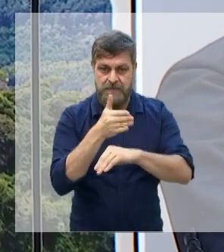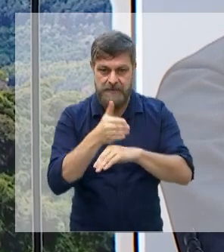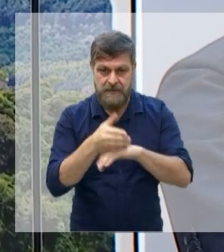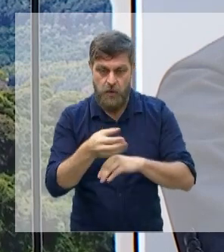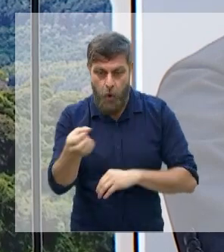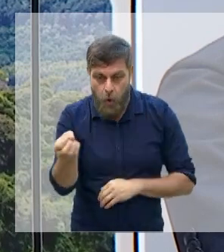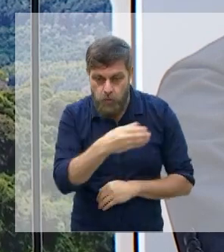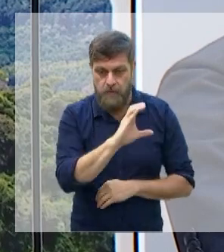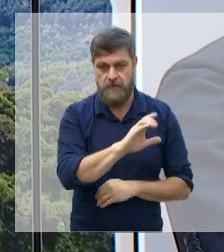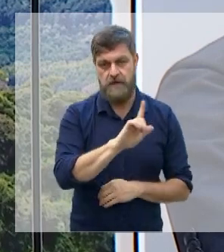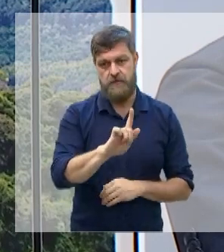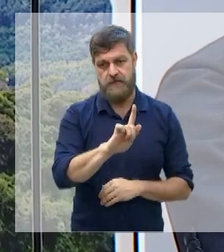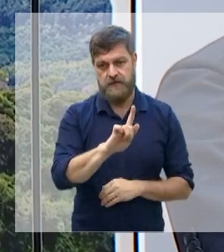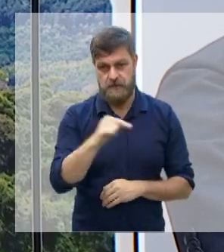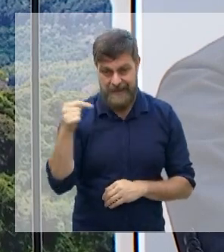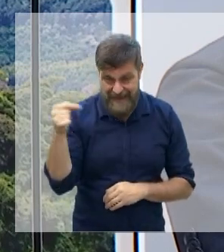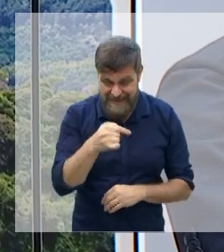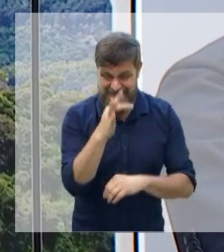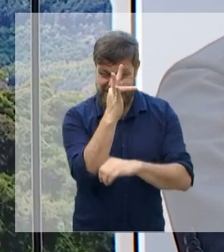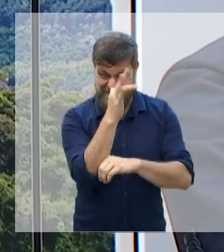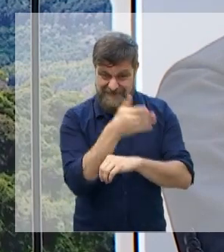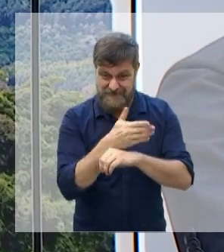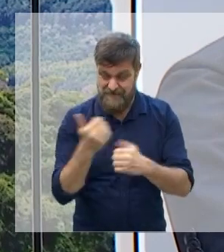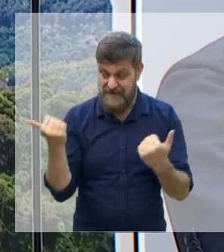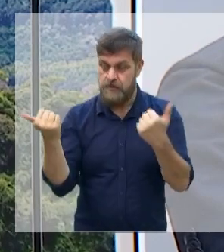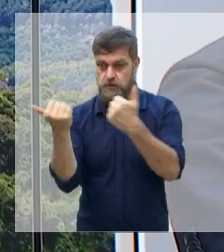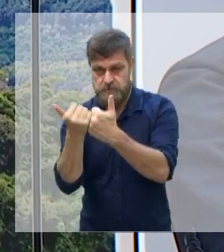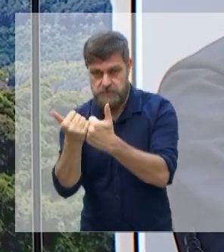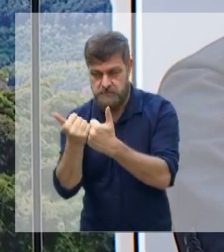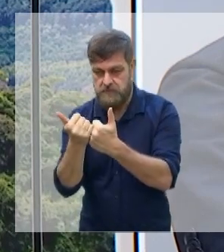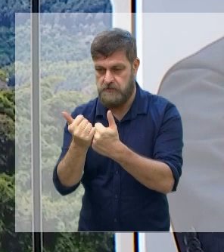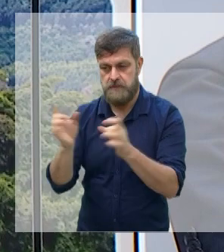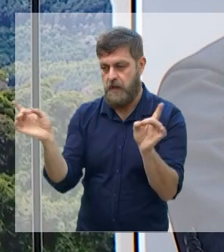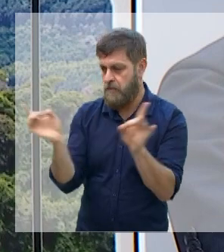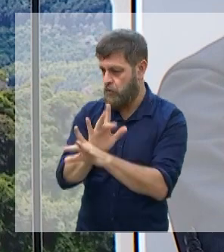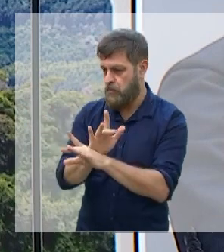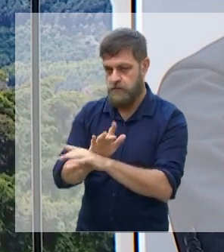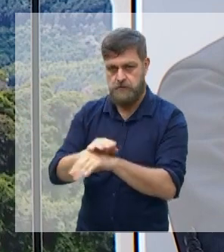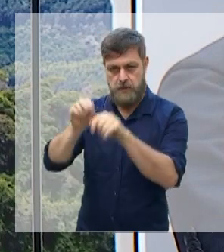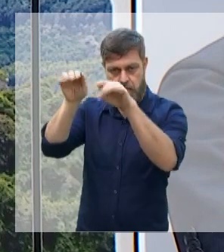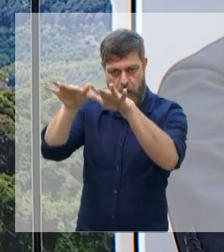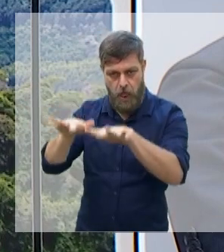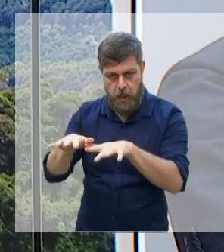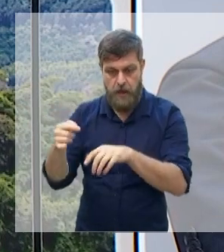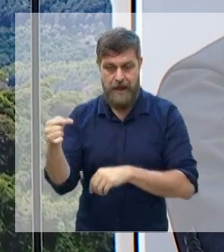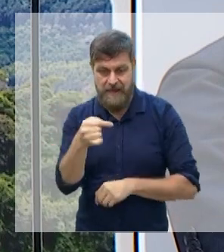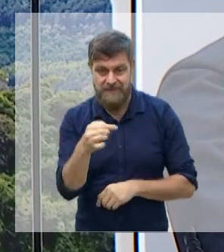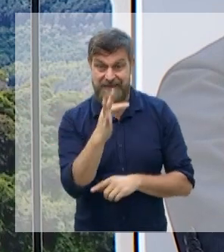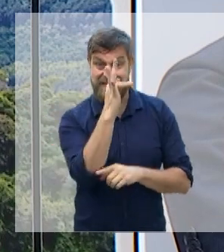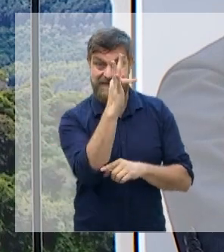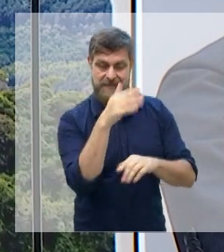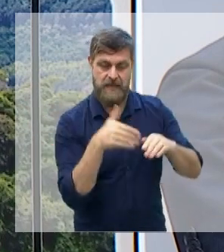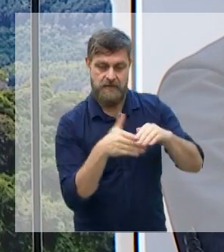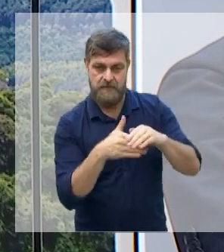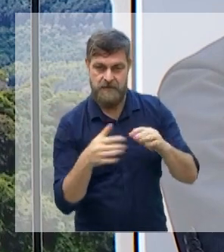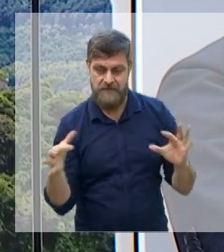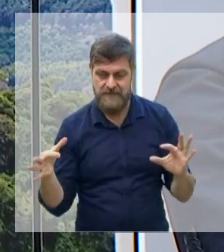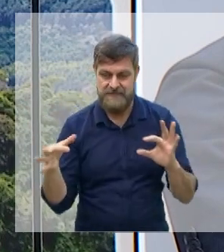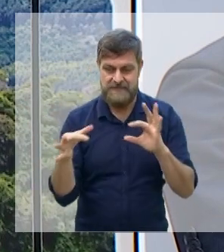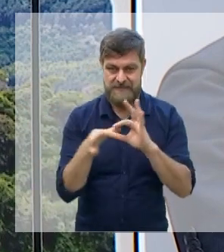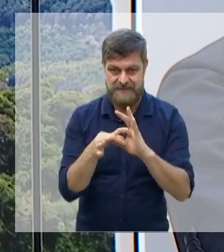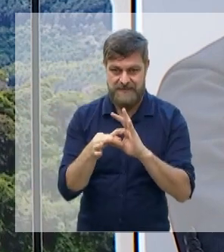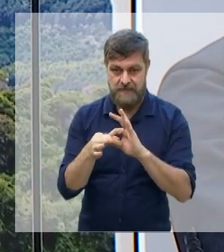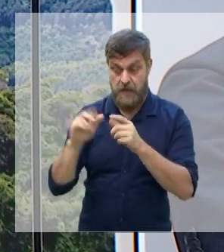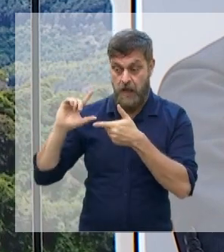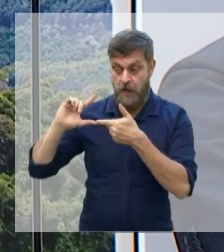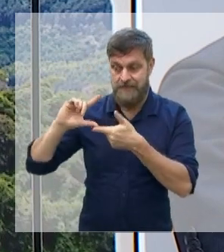terminal campo grande terminal campo grande vai substituir o antigo agente vai ser desativado e aqui nós vamos ter a integração do sistema convencional que tem